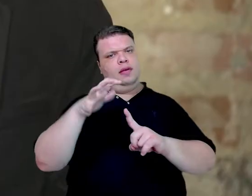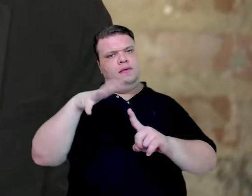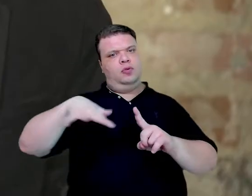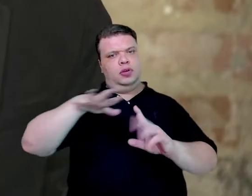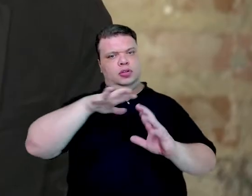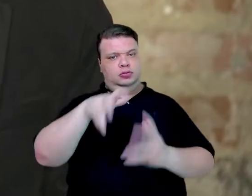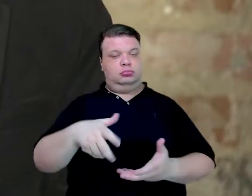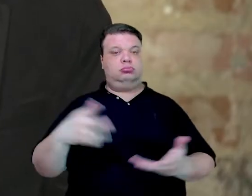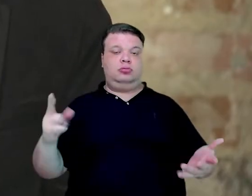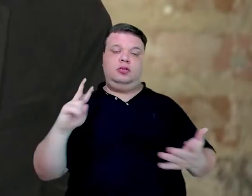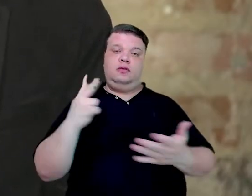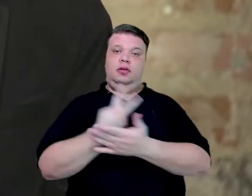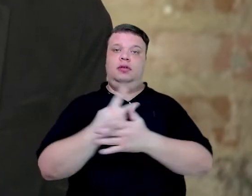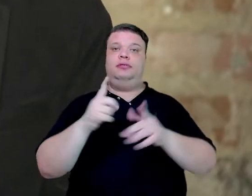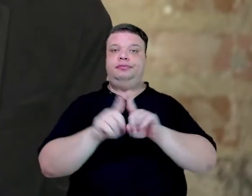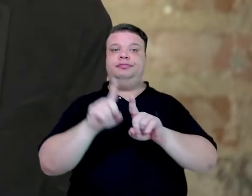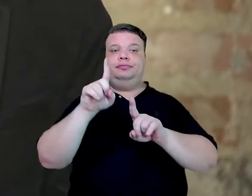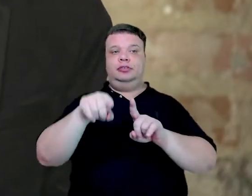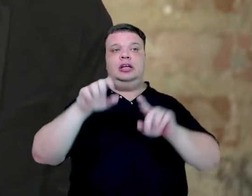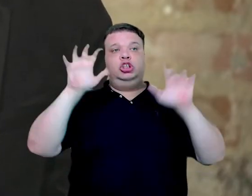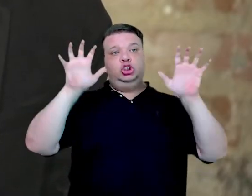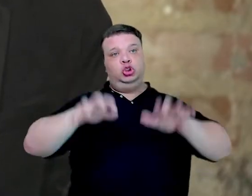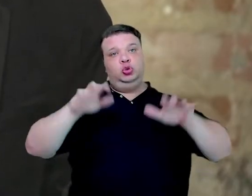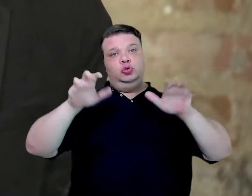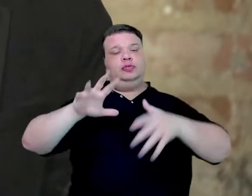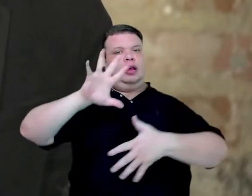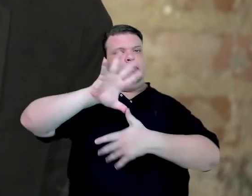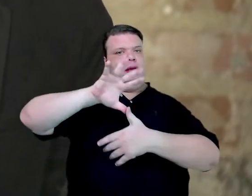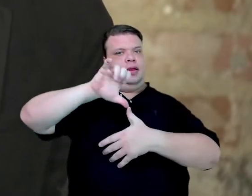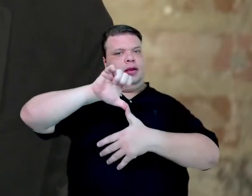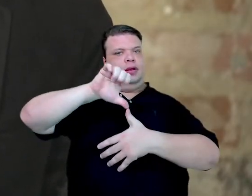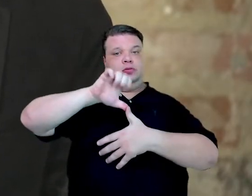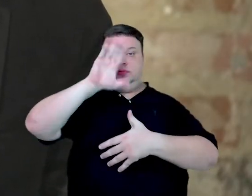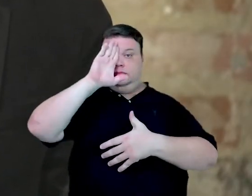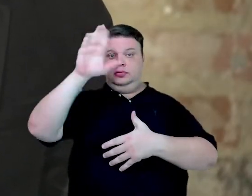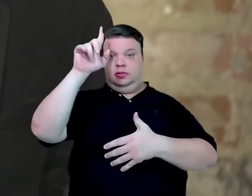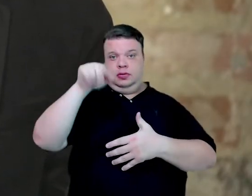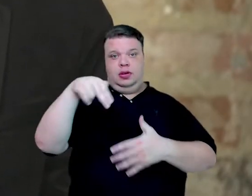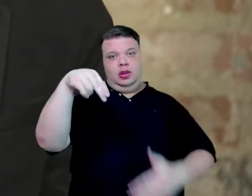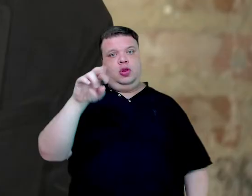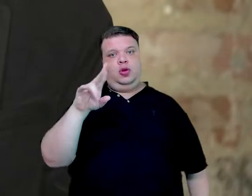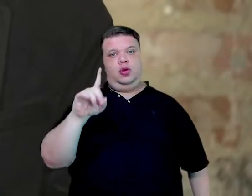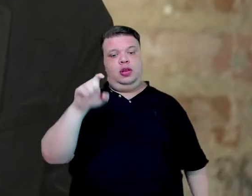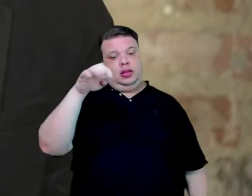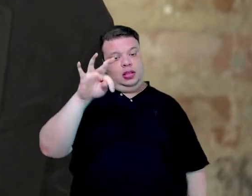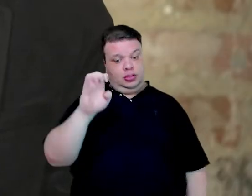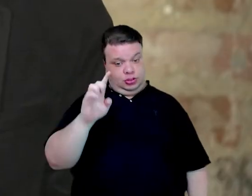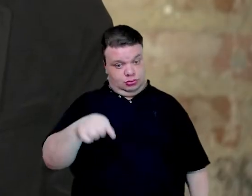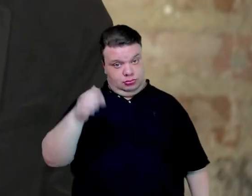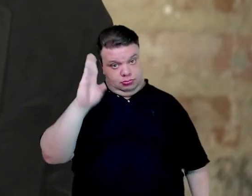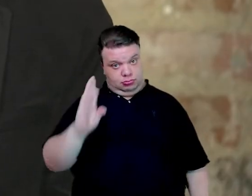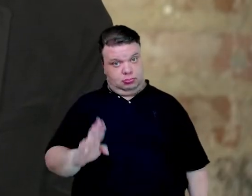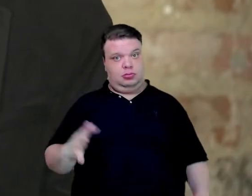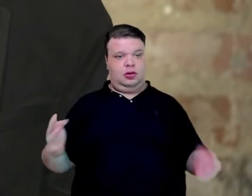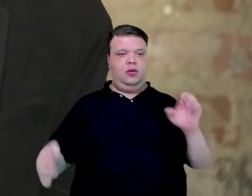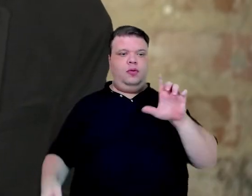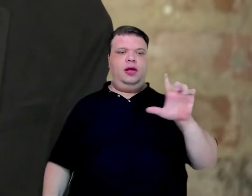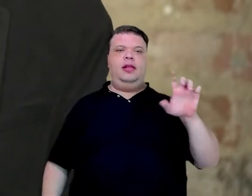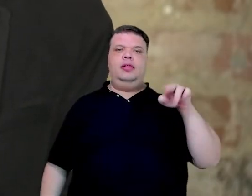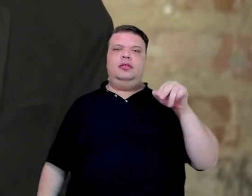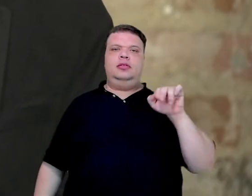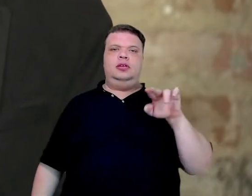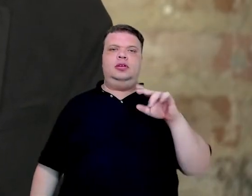Consequentemente, o ENOS, ou seja, o El Niño Oscilação Sul, tem influência global, podendo afetar, inclusive, o regime de chuvas da